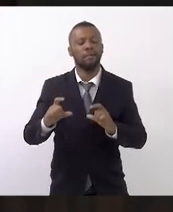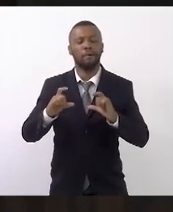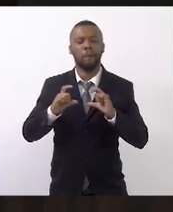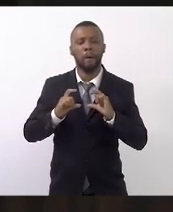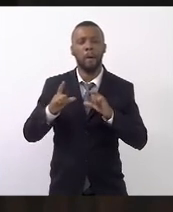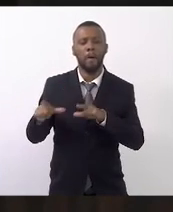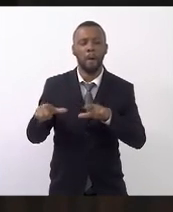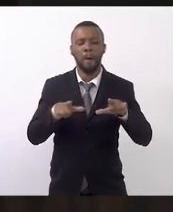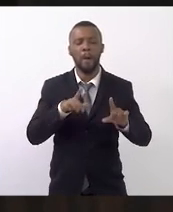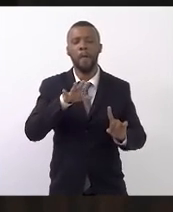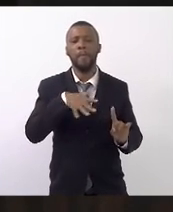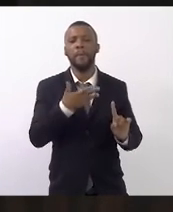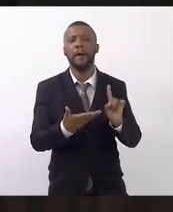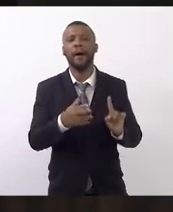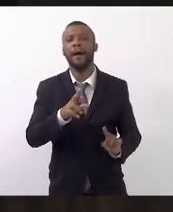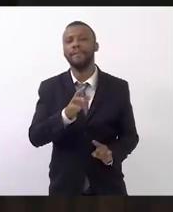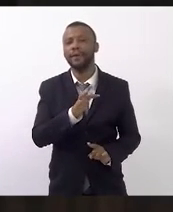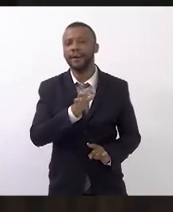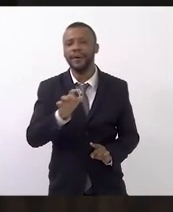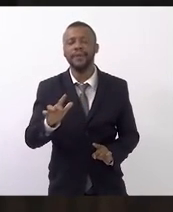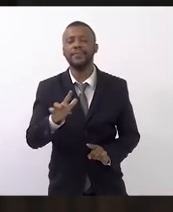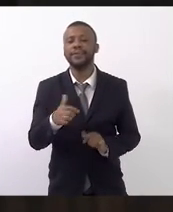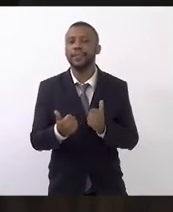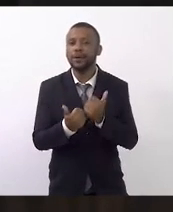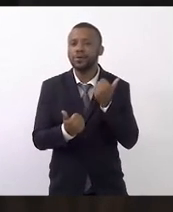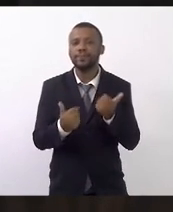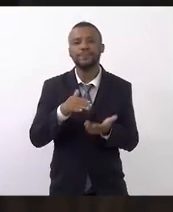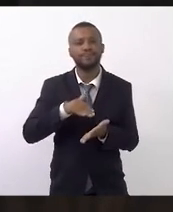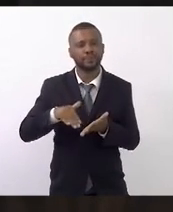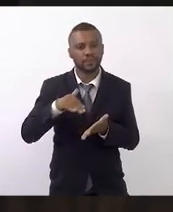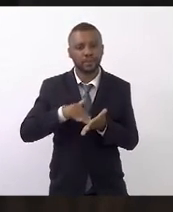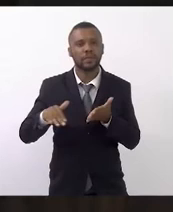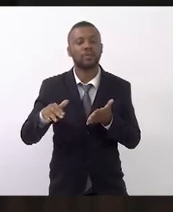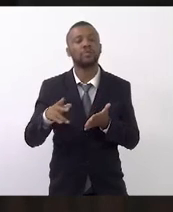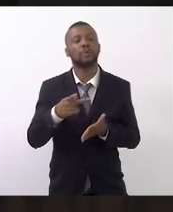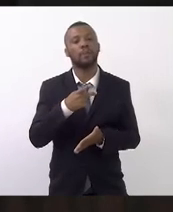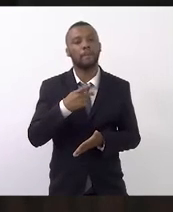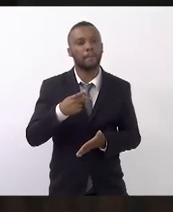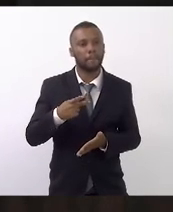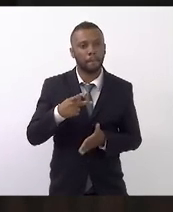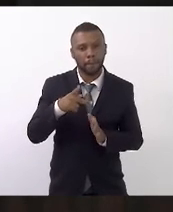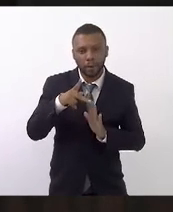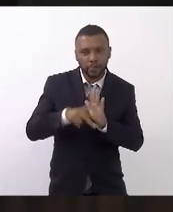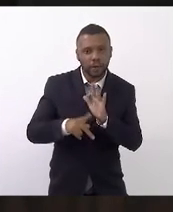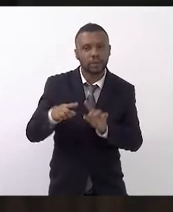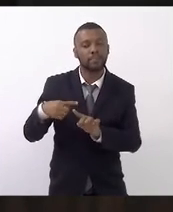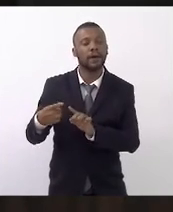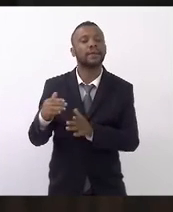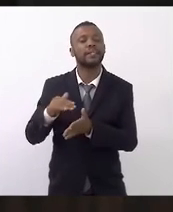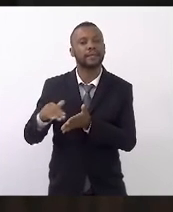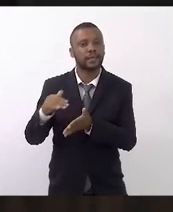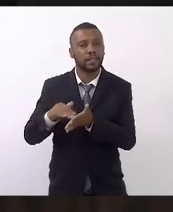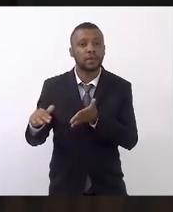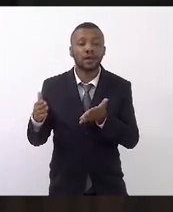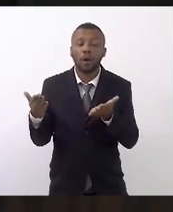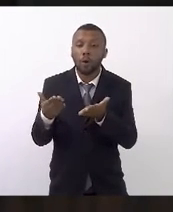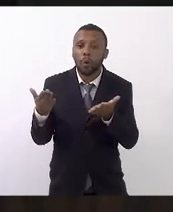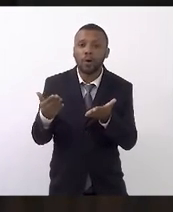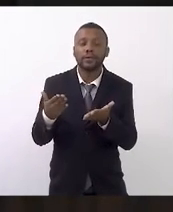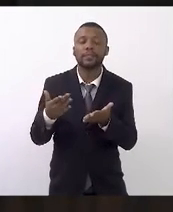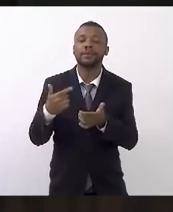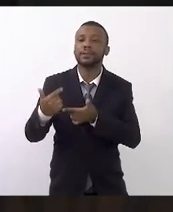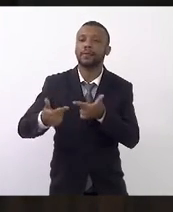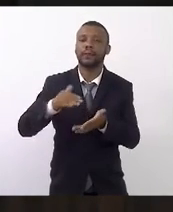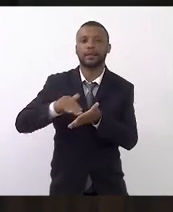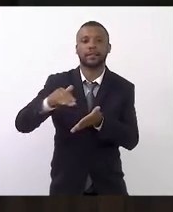senhor Rafael Thompson de Faria, subsecretário de Projetos e Secretaria de Governo. Corrigindo o projeto, atualmente secretário de